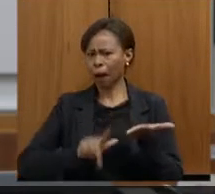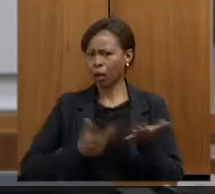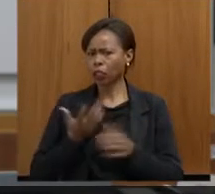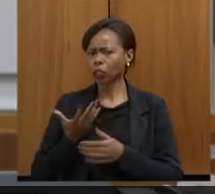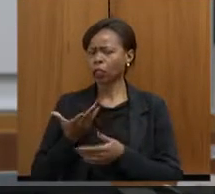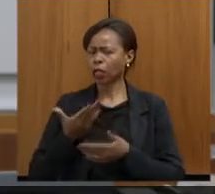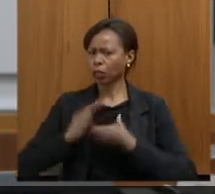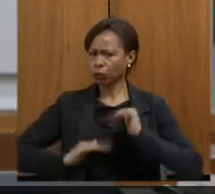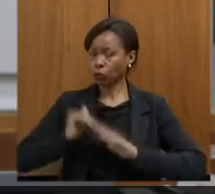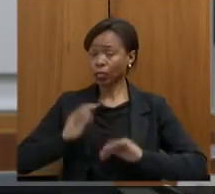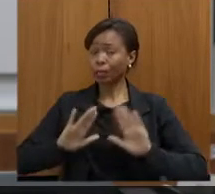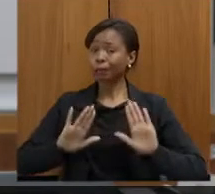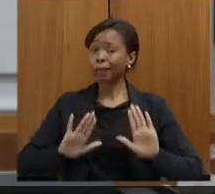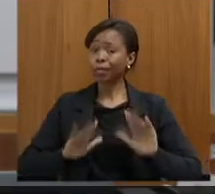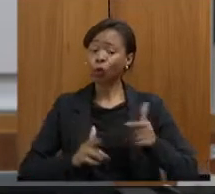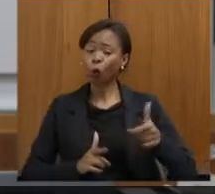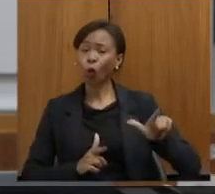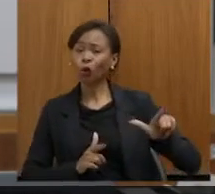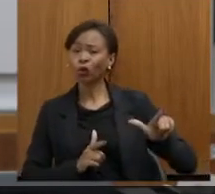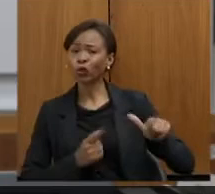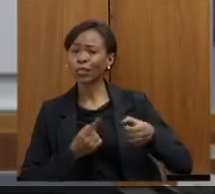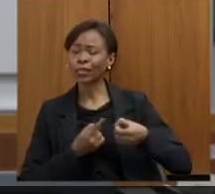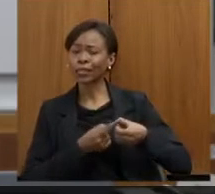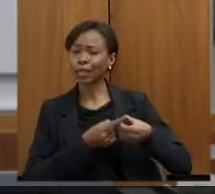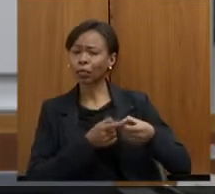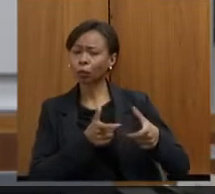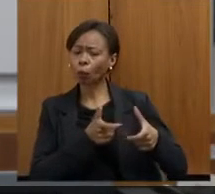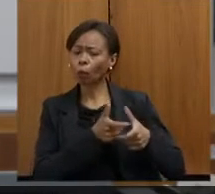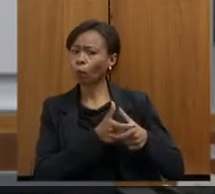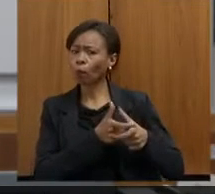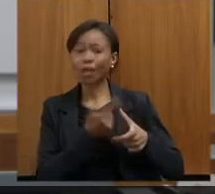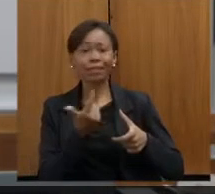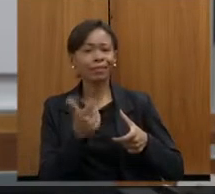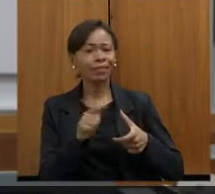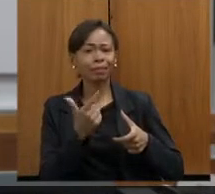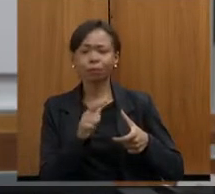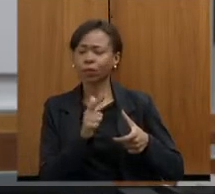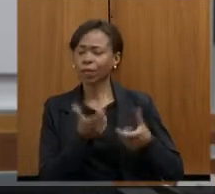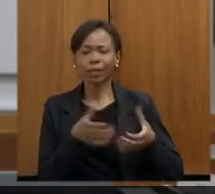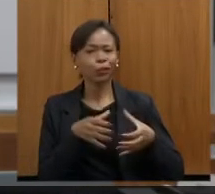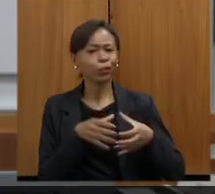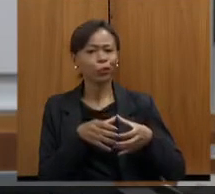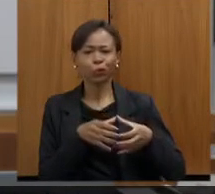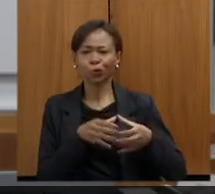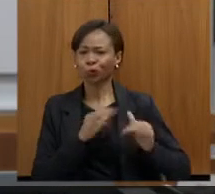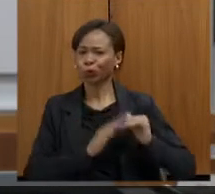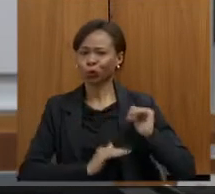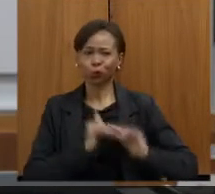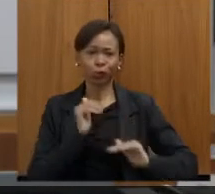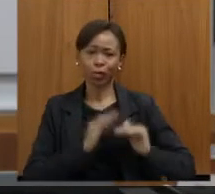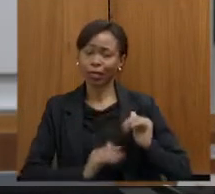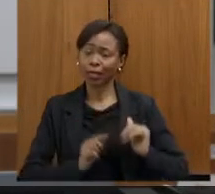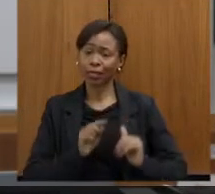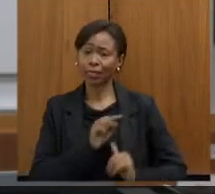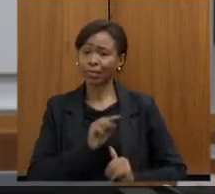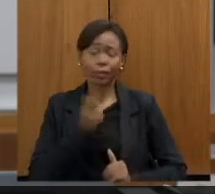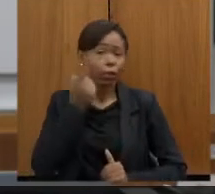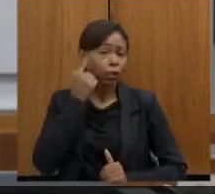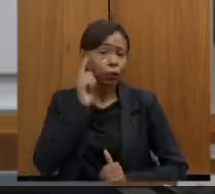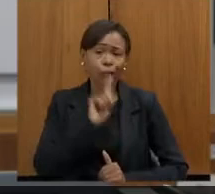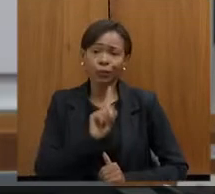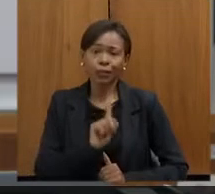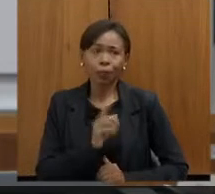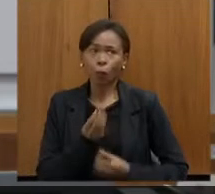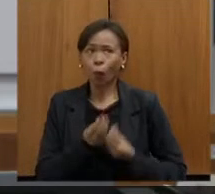mesma realidade nos municípios pequenos, que, às vezes, não têm equipe técnica, não entendem do processo e